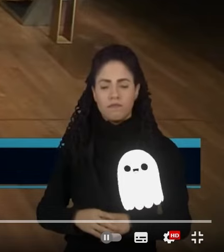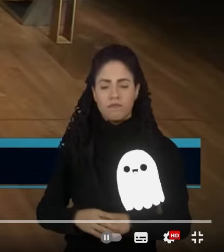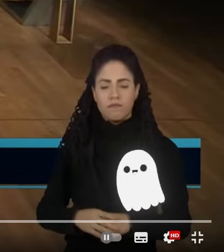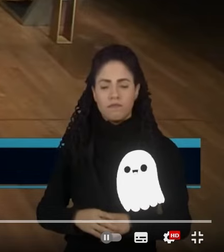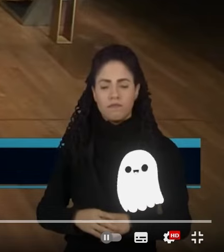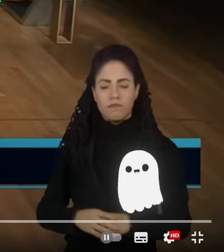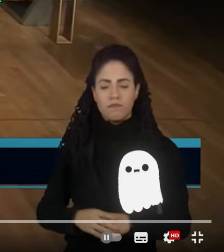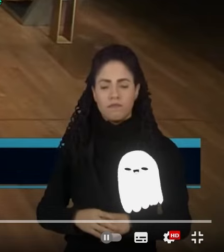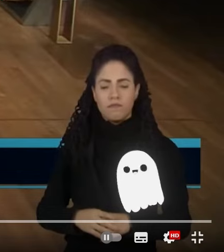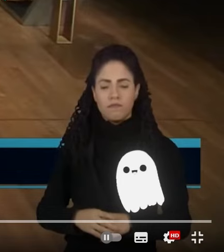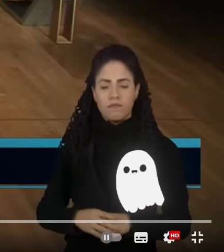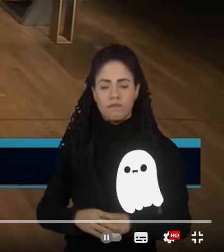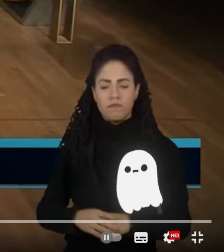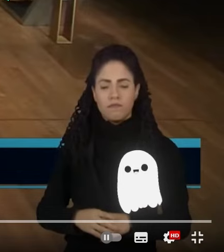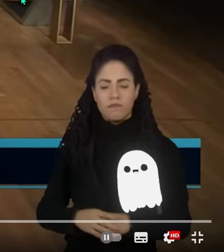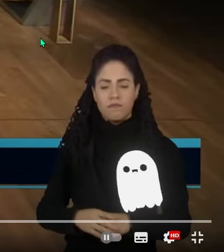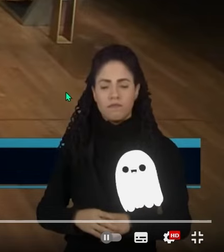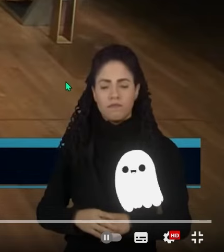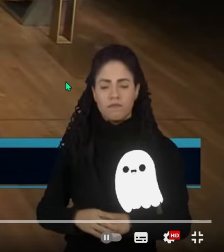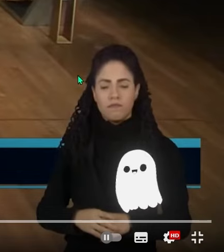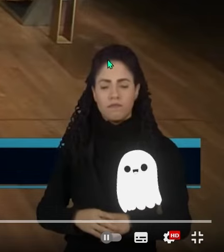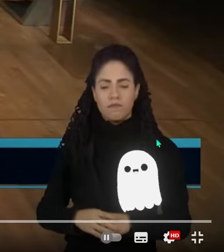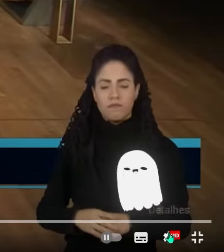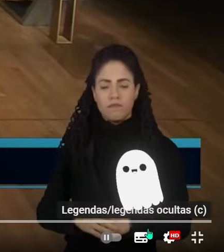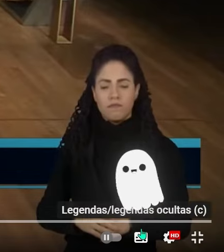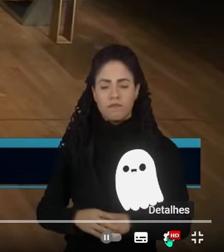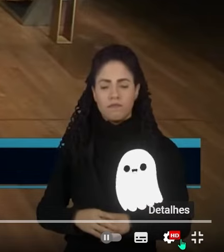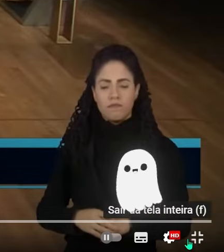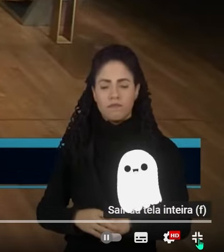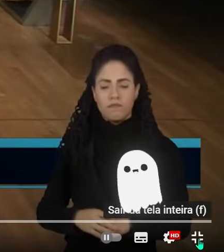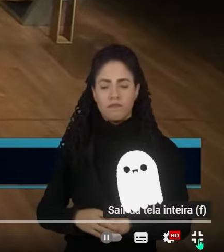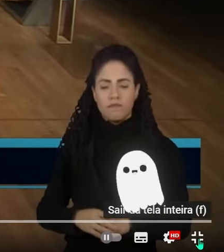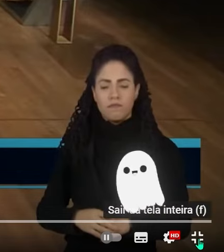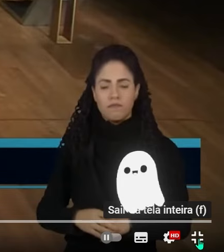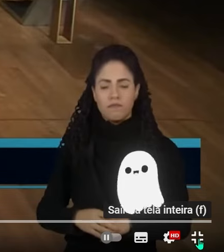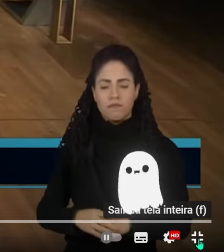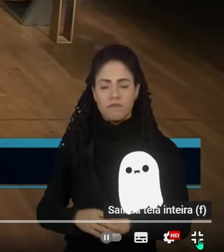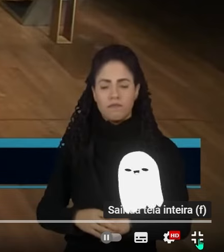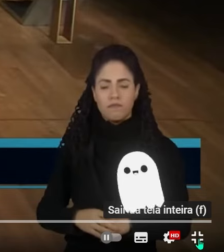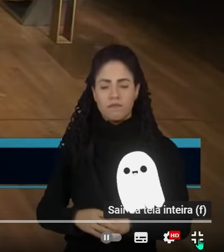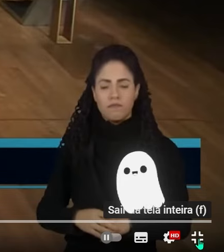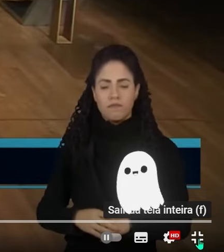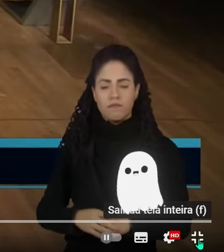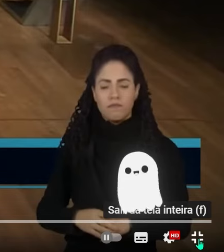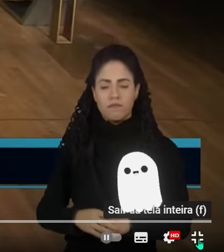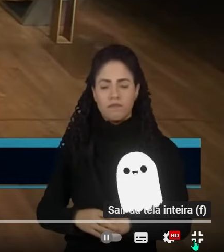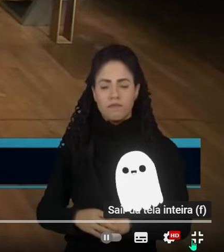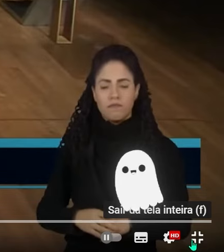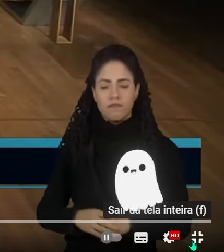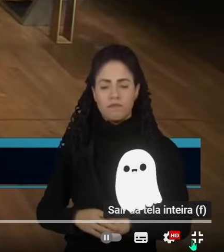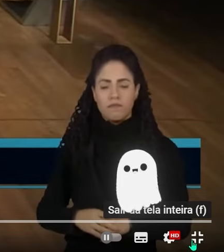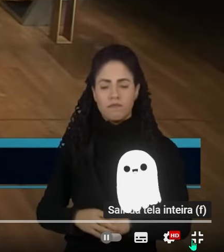que não. Mano, nunca na minha vida eu achei que eu ia me identificar com o Datena.